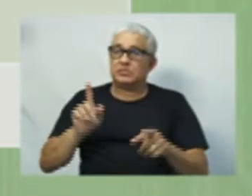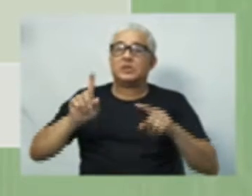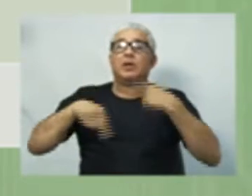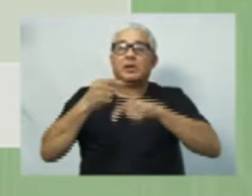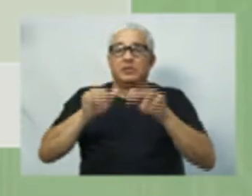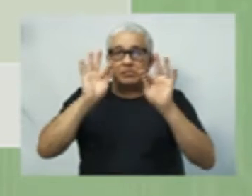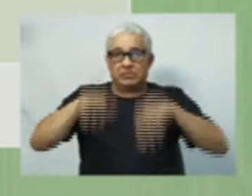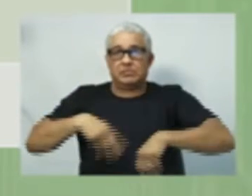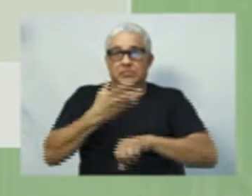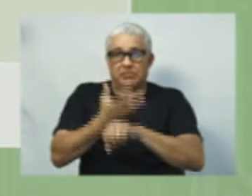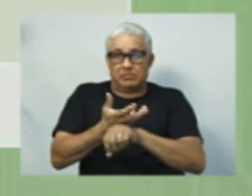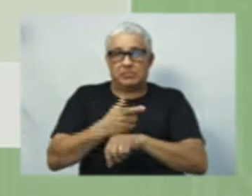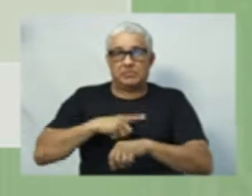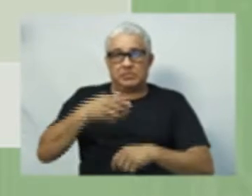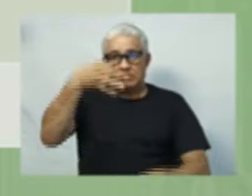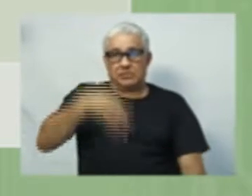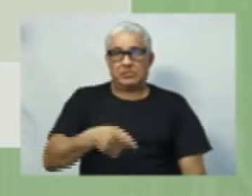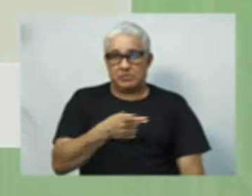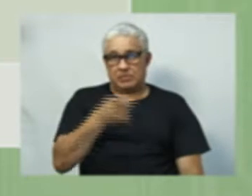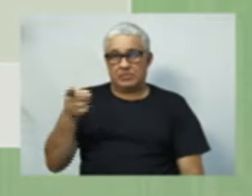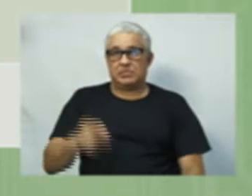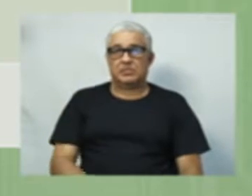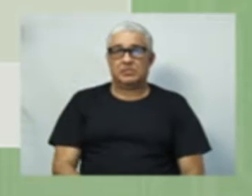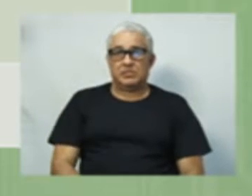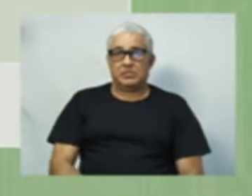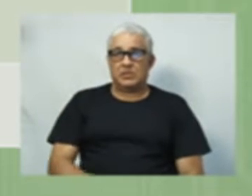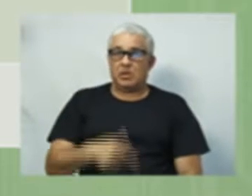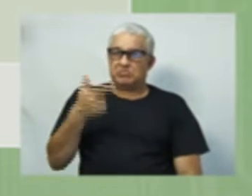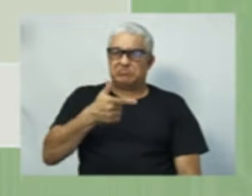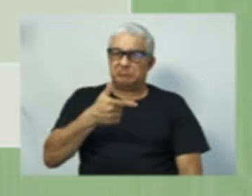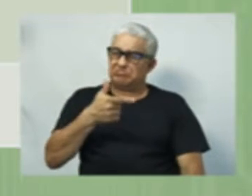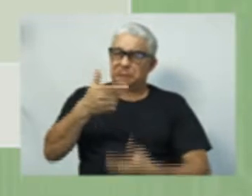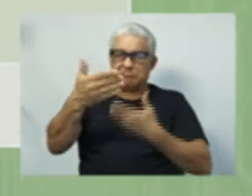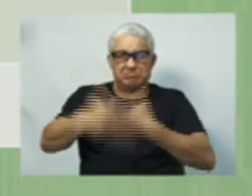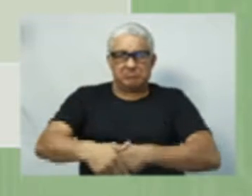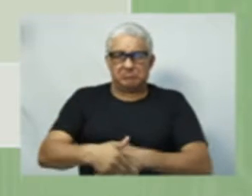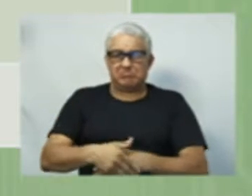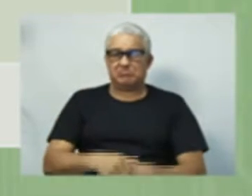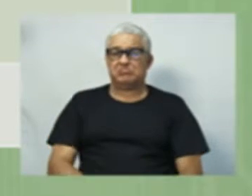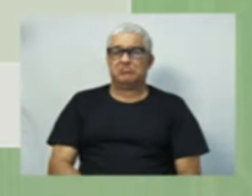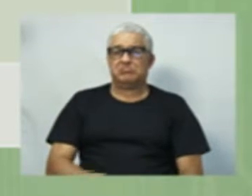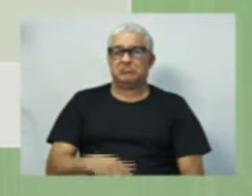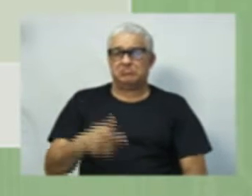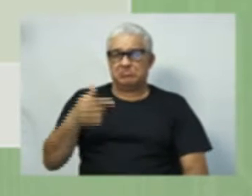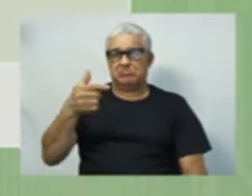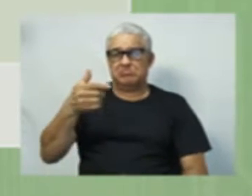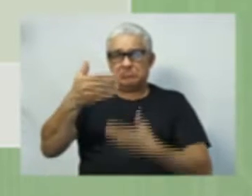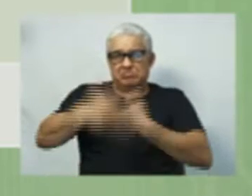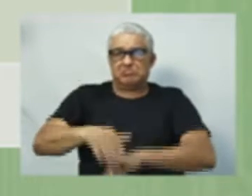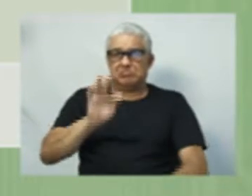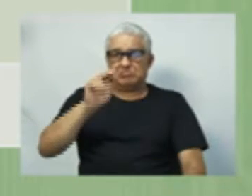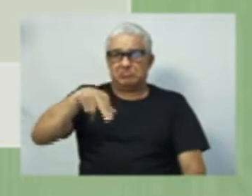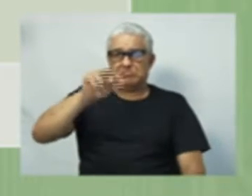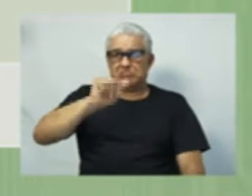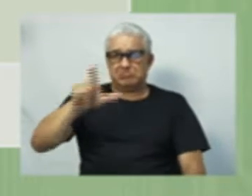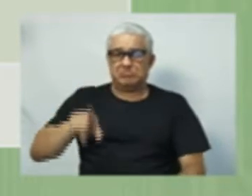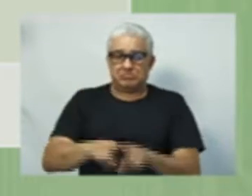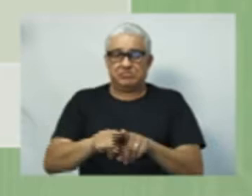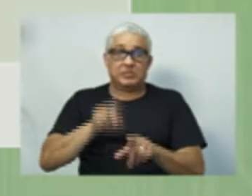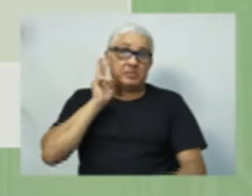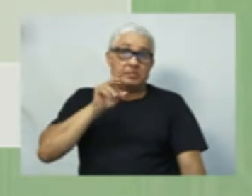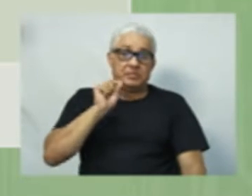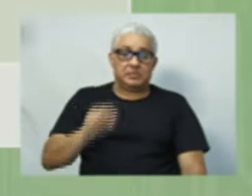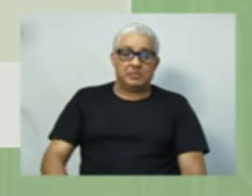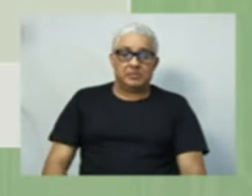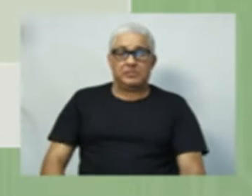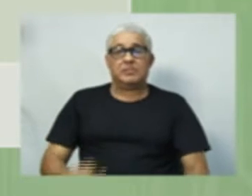esse módulo, que eu tenho certeza que ninguém irá para uma segunda prova, uma prova final. Só lembrando aqui, pontinhos fundamentais.